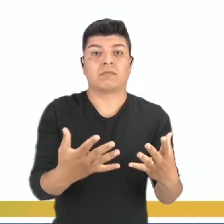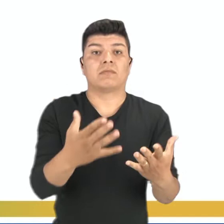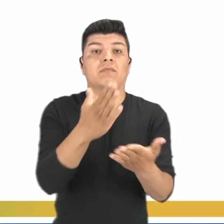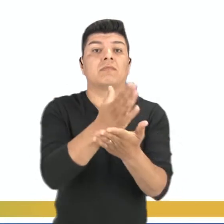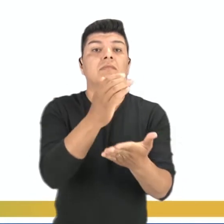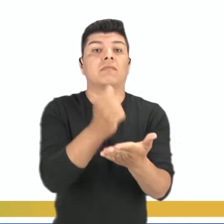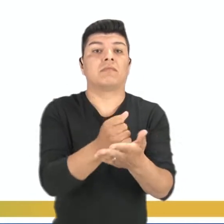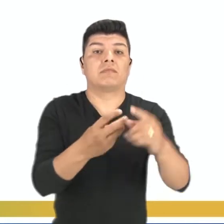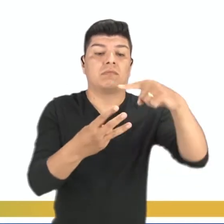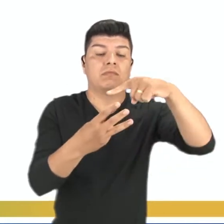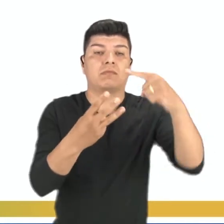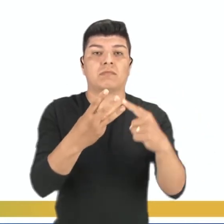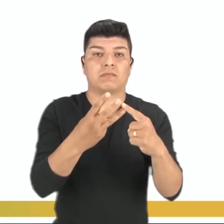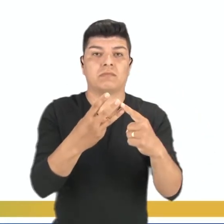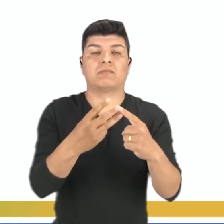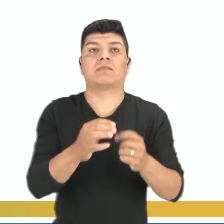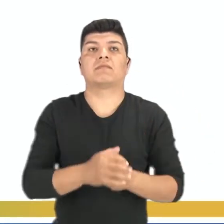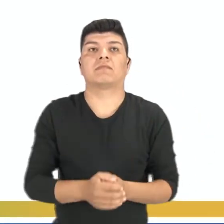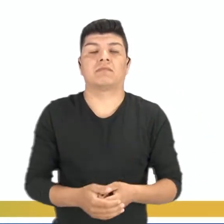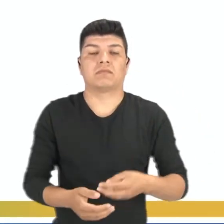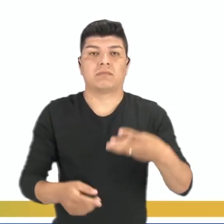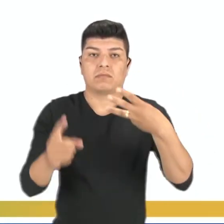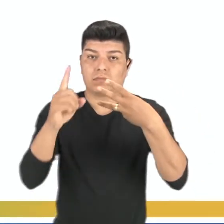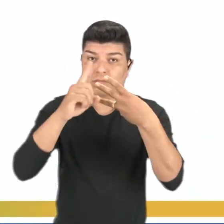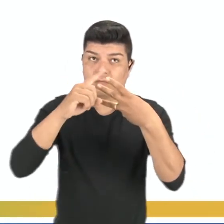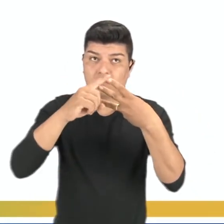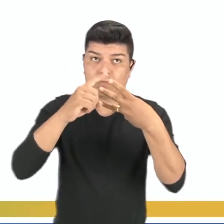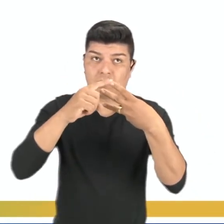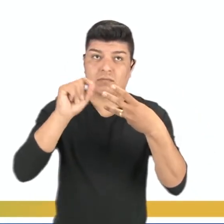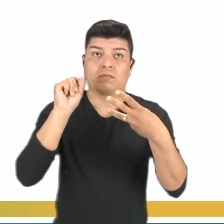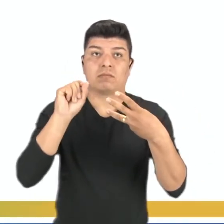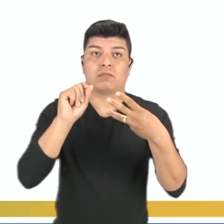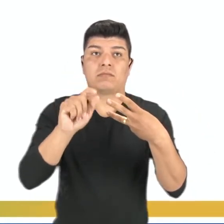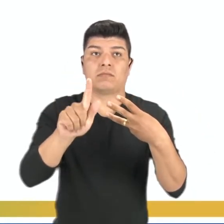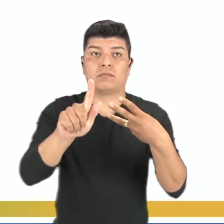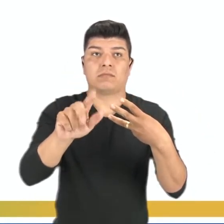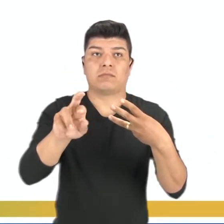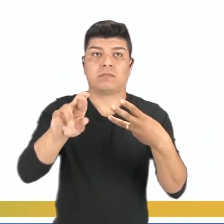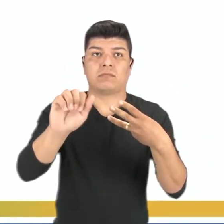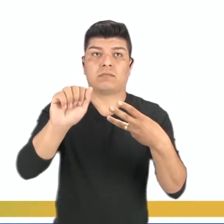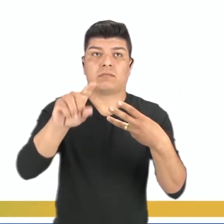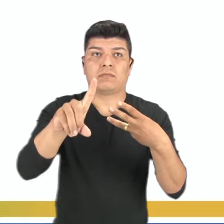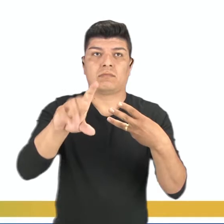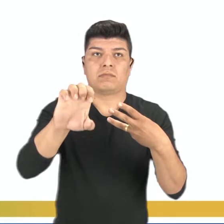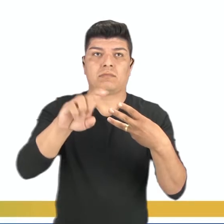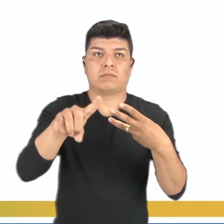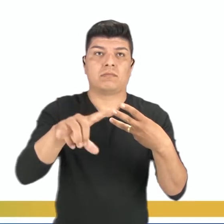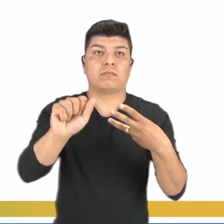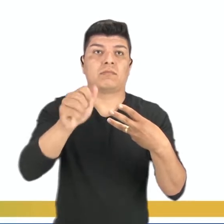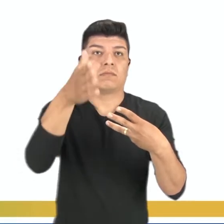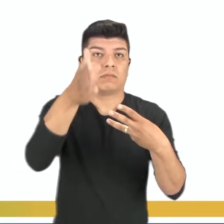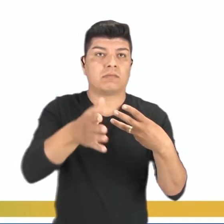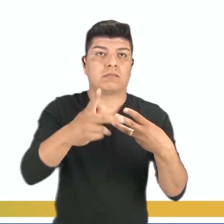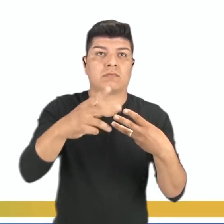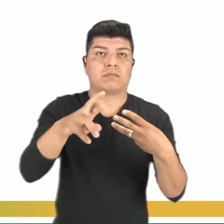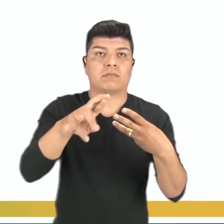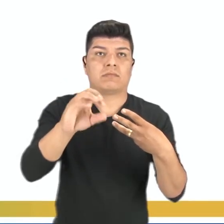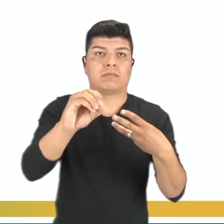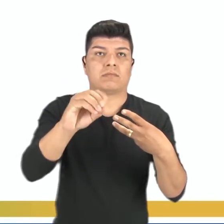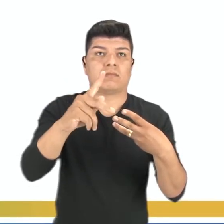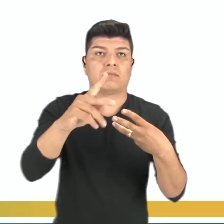subdividir em três. A primeira delas é grandeza diretamente